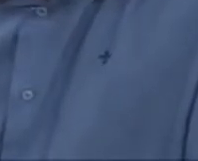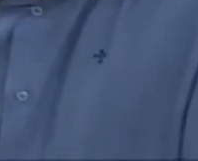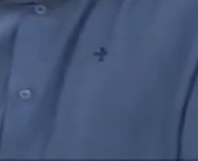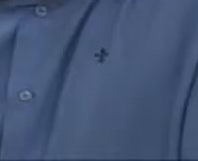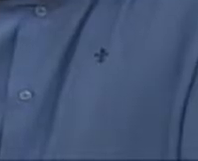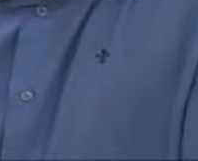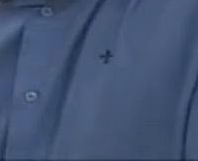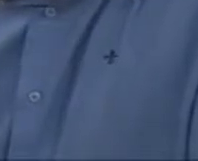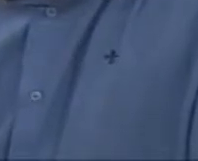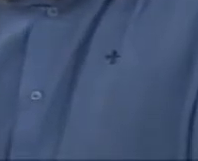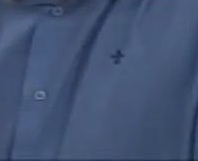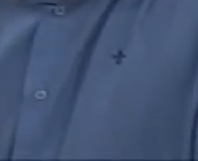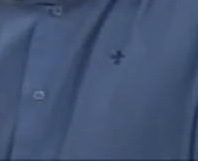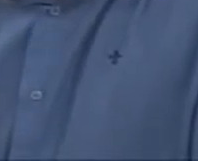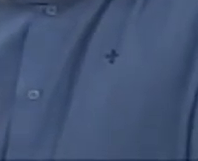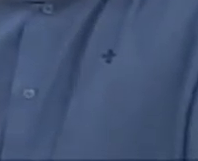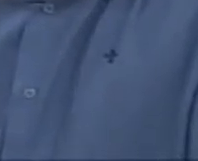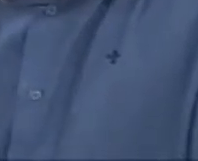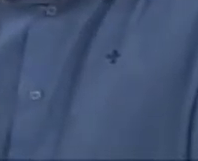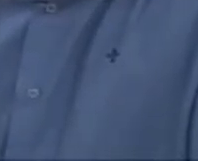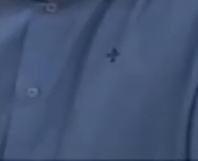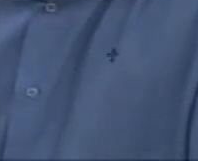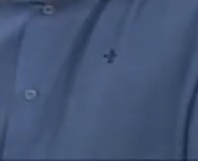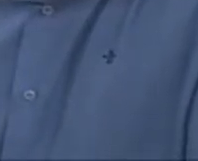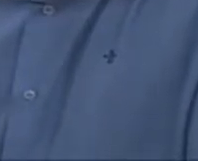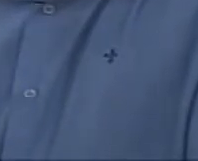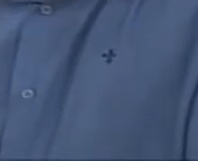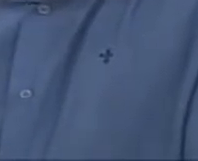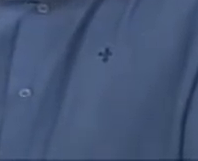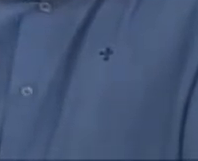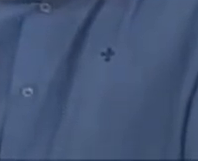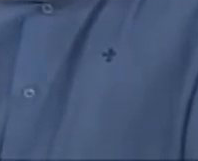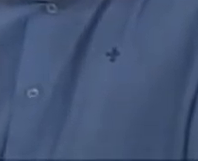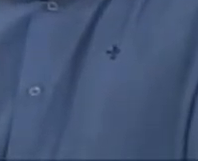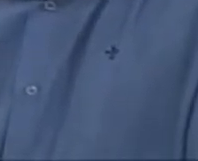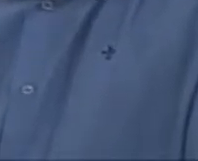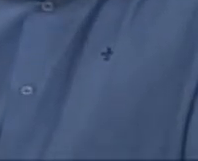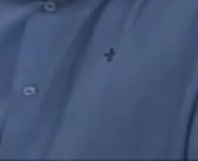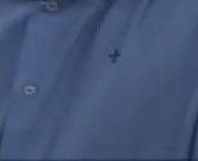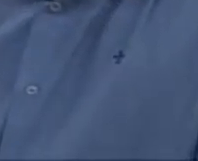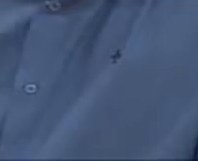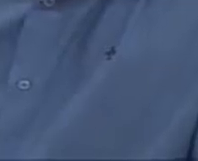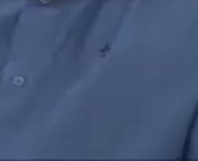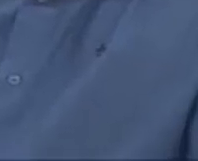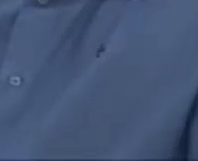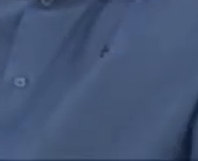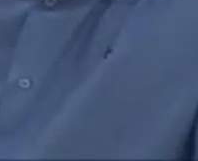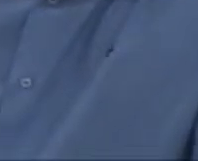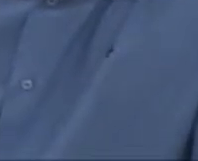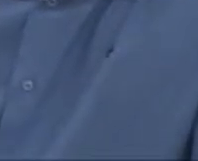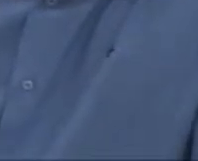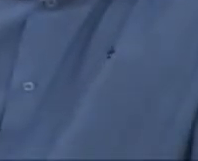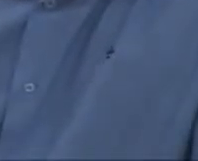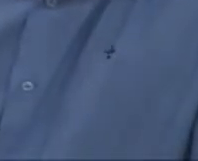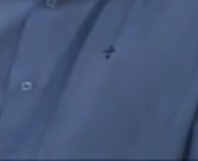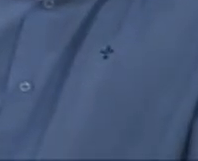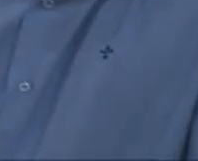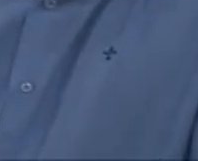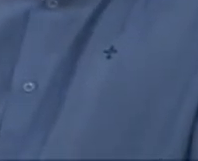aqui acontecem na casa, que é o caso da lei do pancadão do novo vereador Ronei, que é um projeto que tramitou aí, acho que durante quase 1 ano, né,